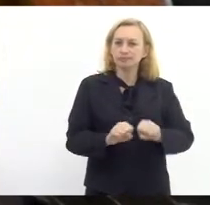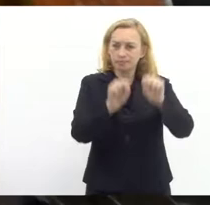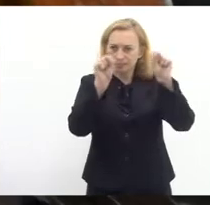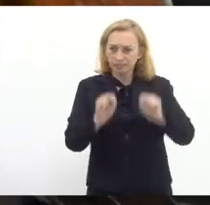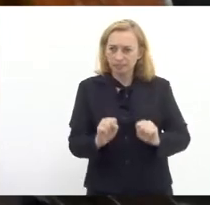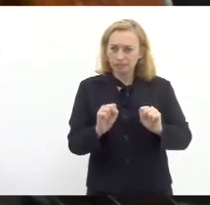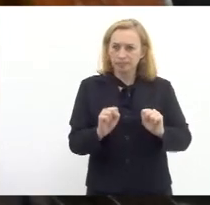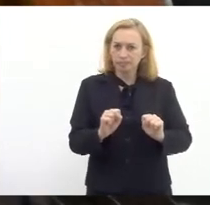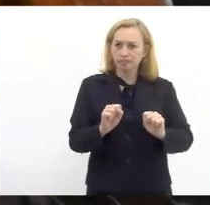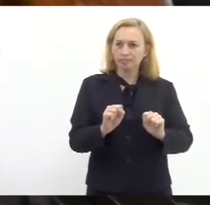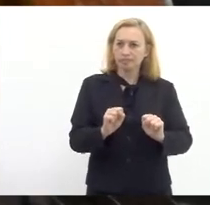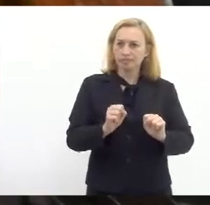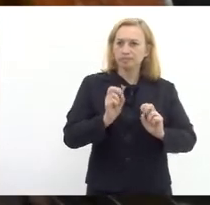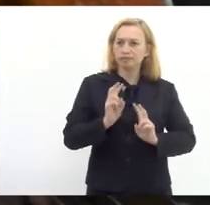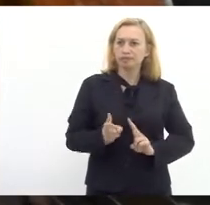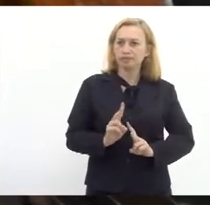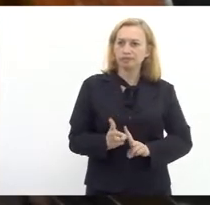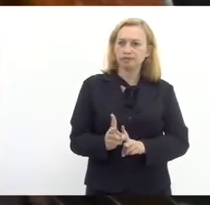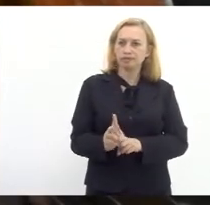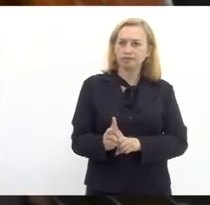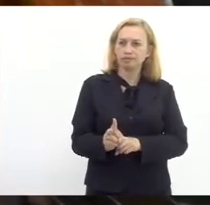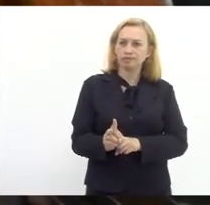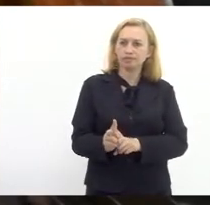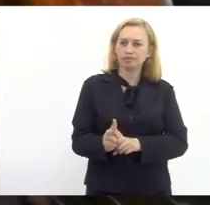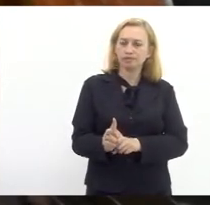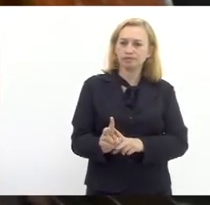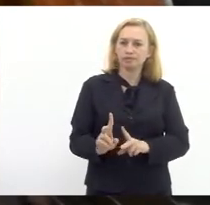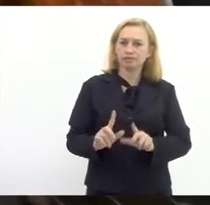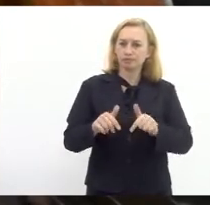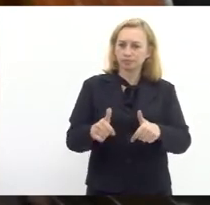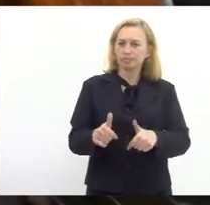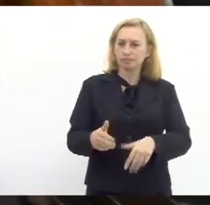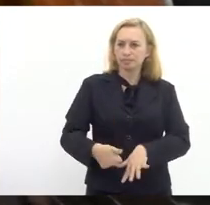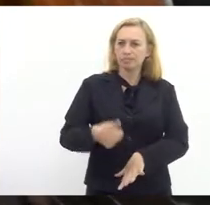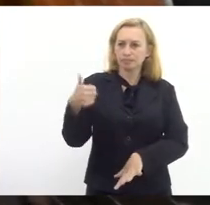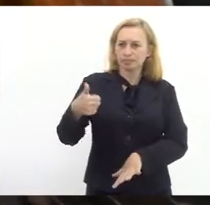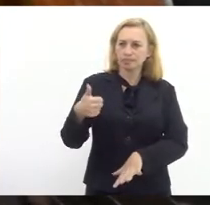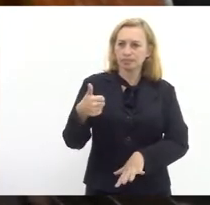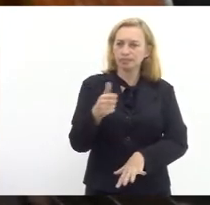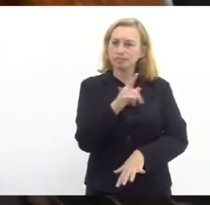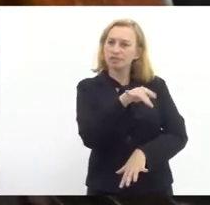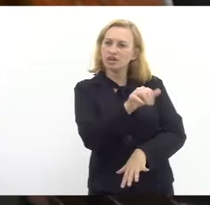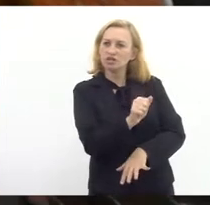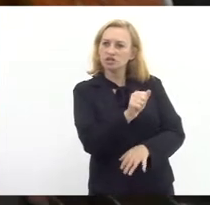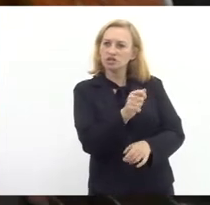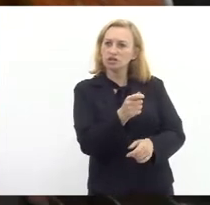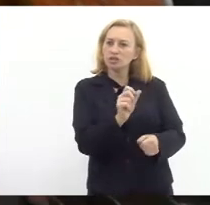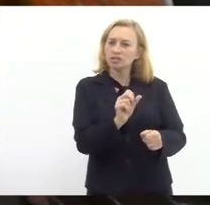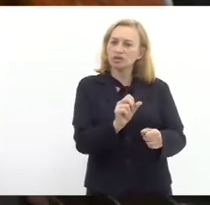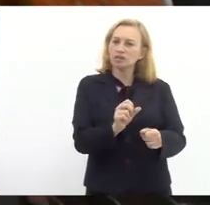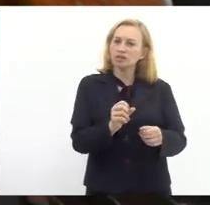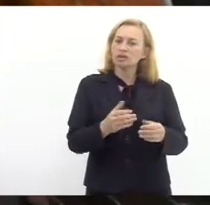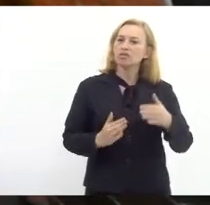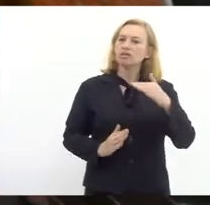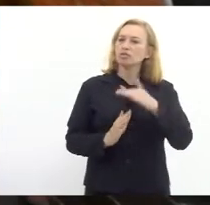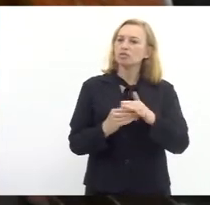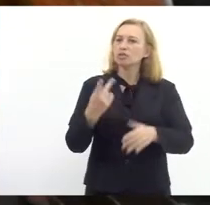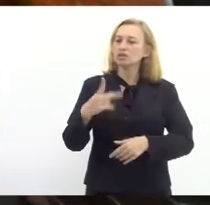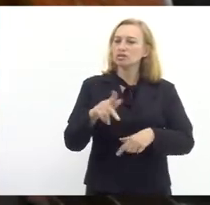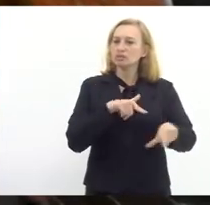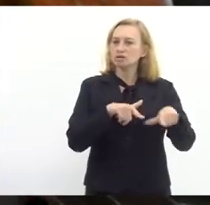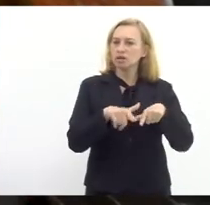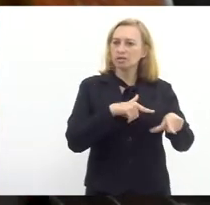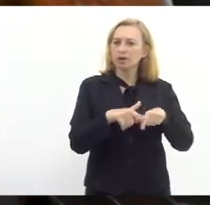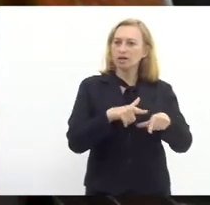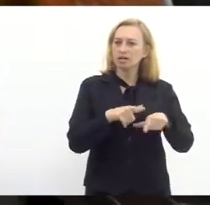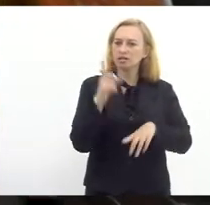se permaneça de alguma forma operacional. A agência ela tem feito, dentro dos limites da sua atuação, das